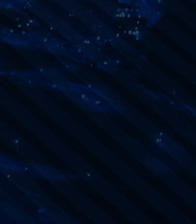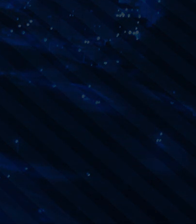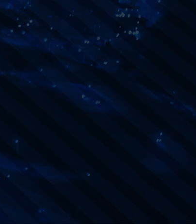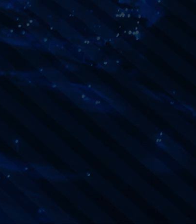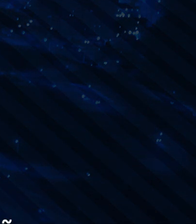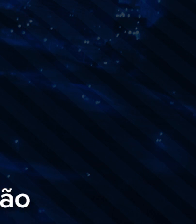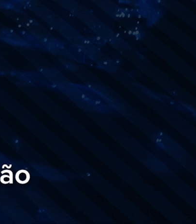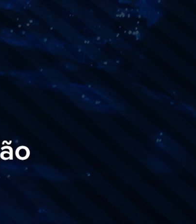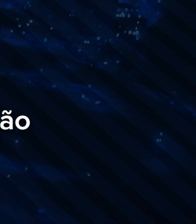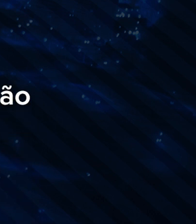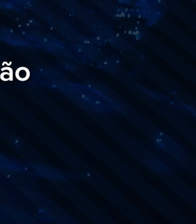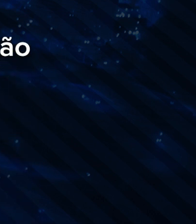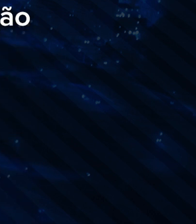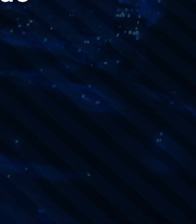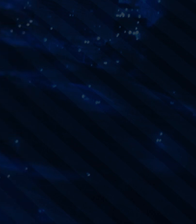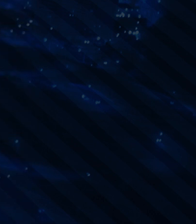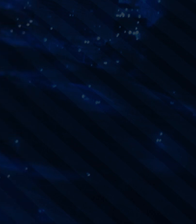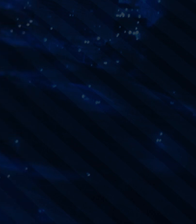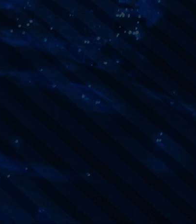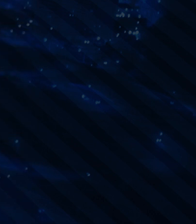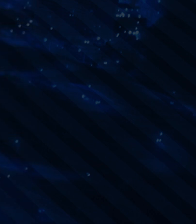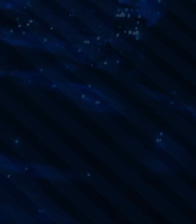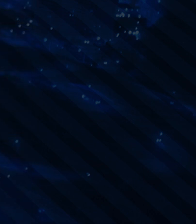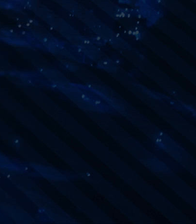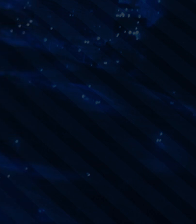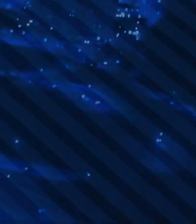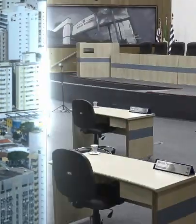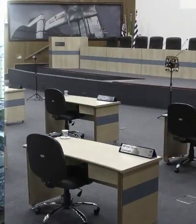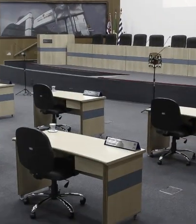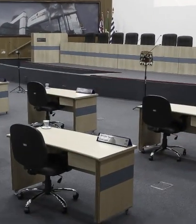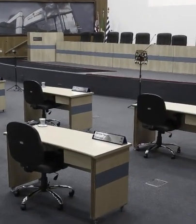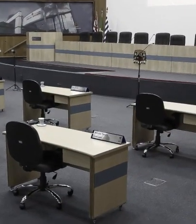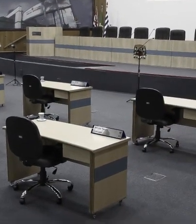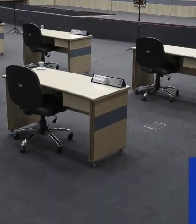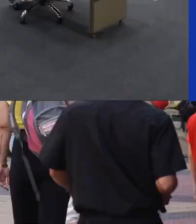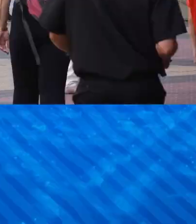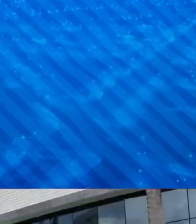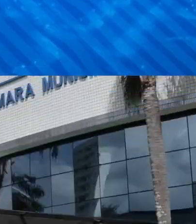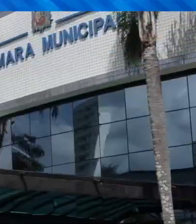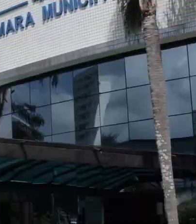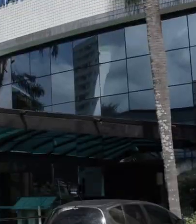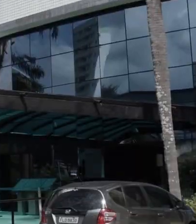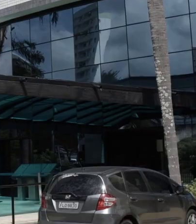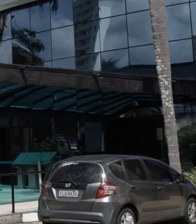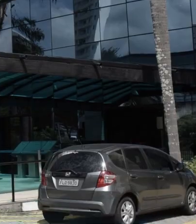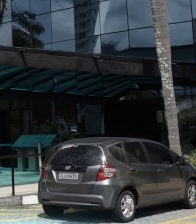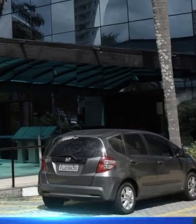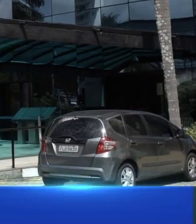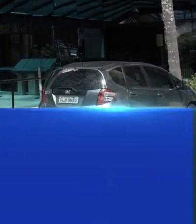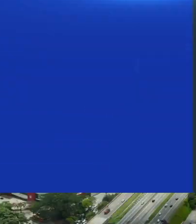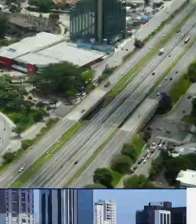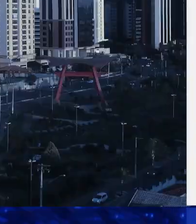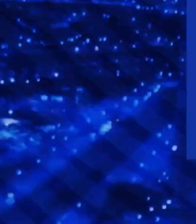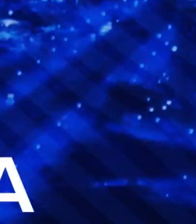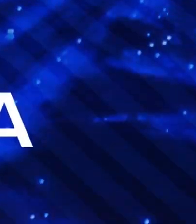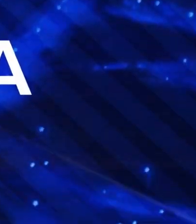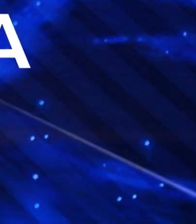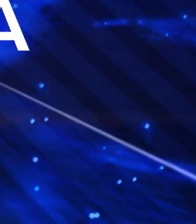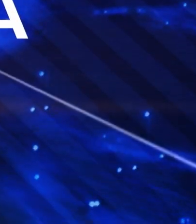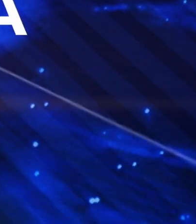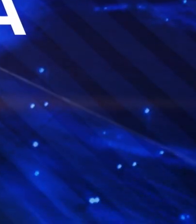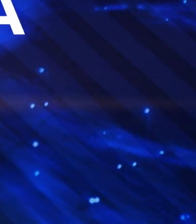estatística, essa psicóloga considera a nova lei positiva, mas faz um alerta aos pais: sempre conversar com os filhos